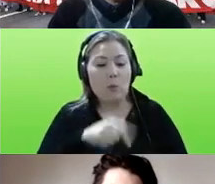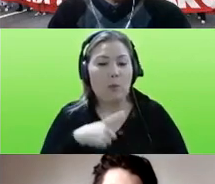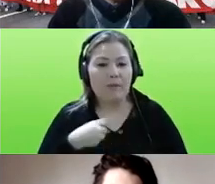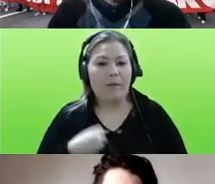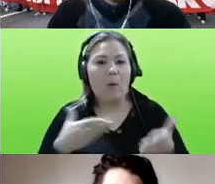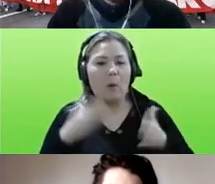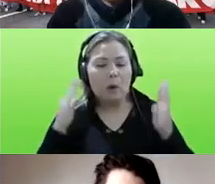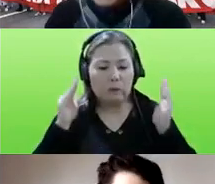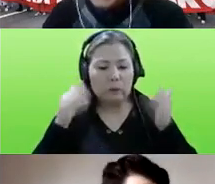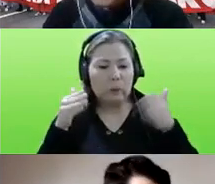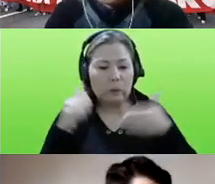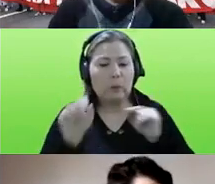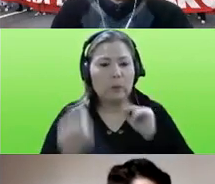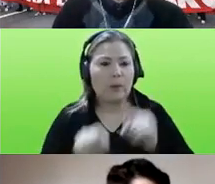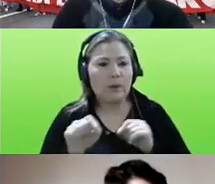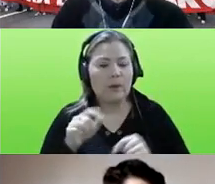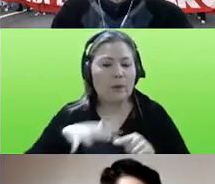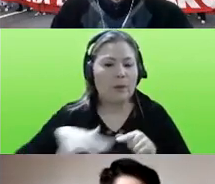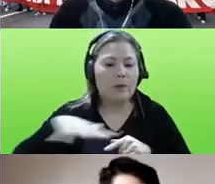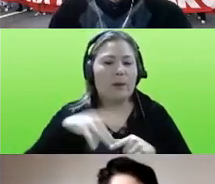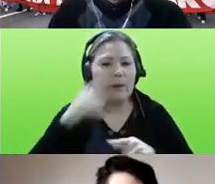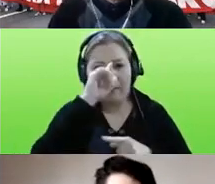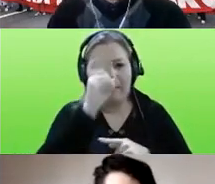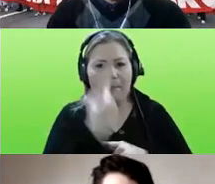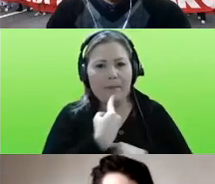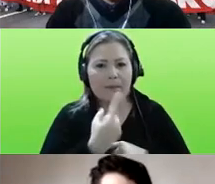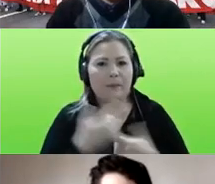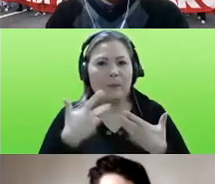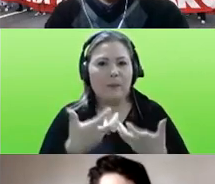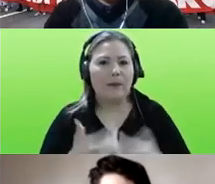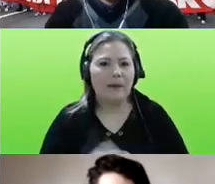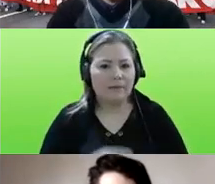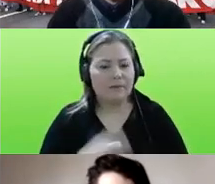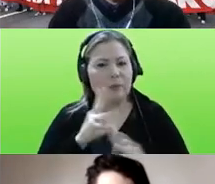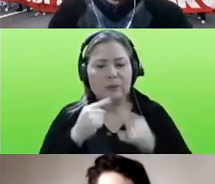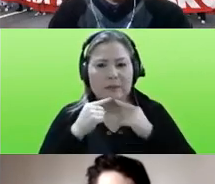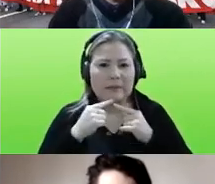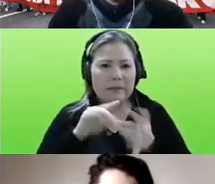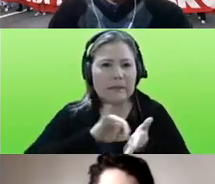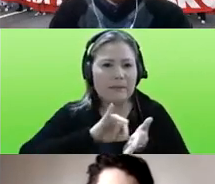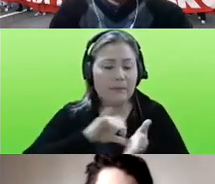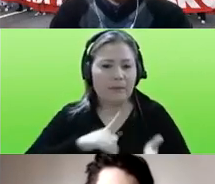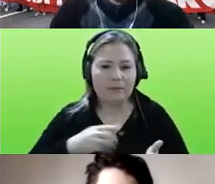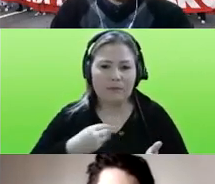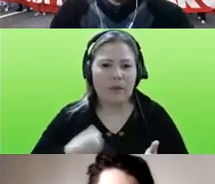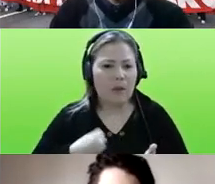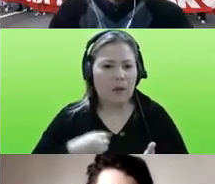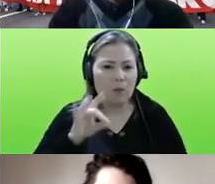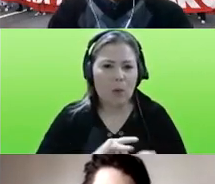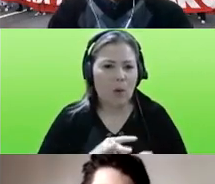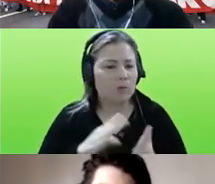função do que o mercado determina. Não é? Toda crítica ao capitalismo atual é sobretudo com relação a